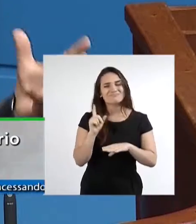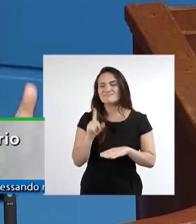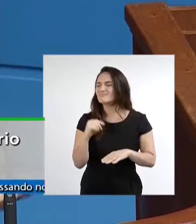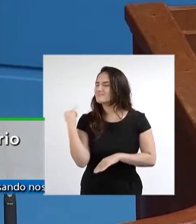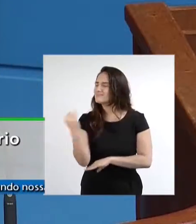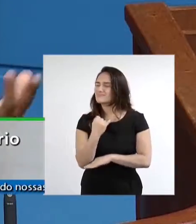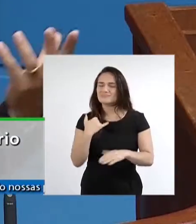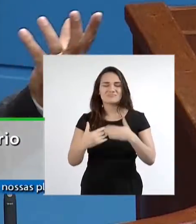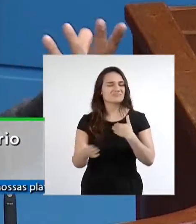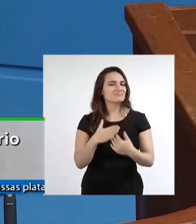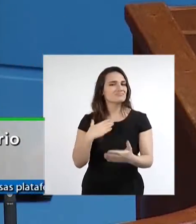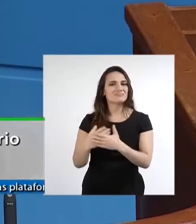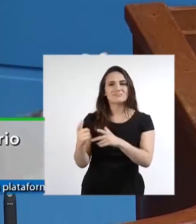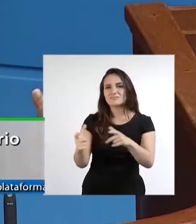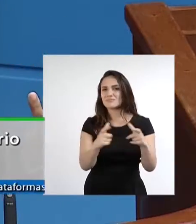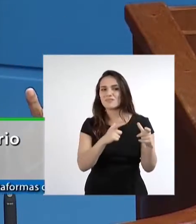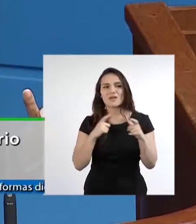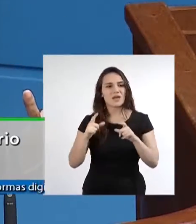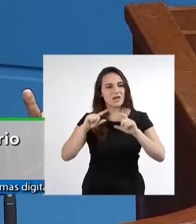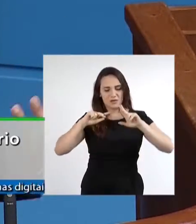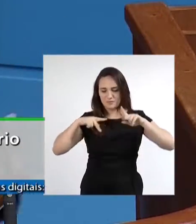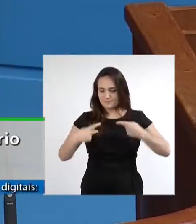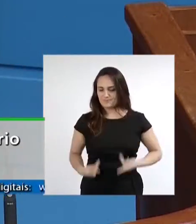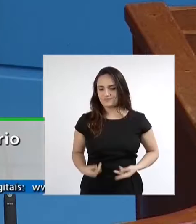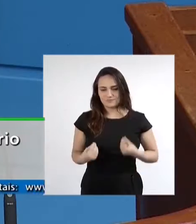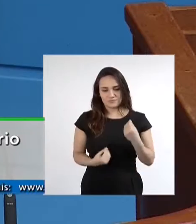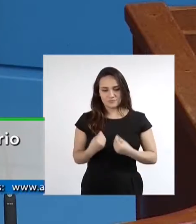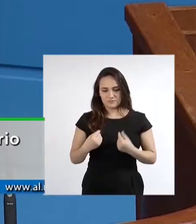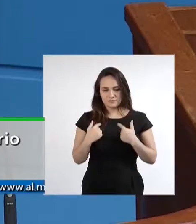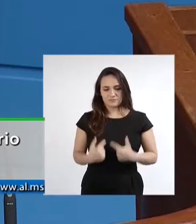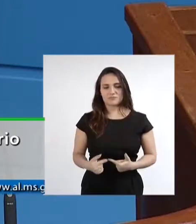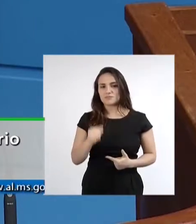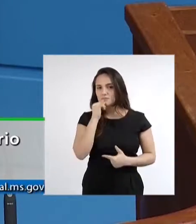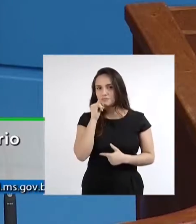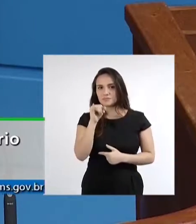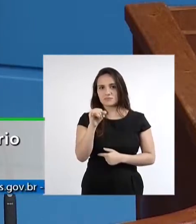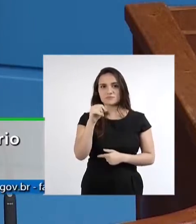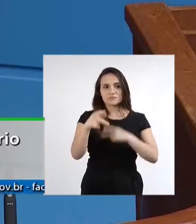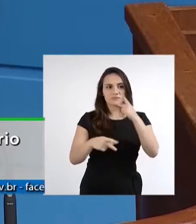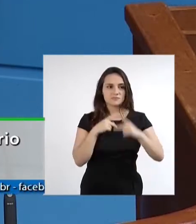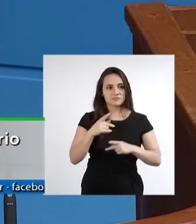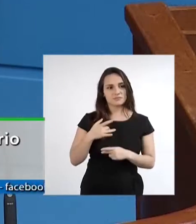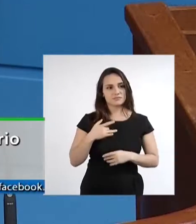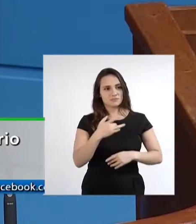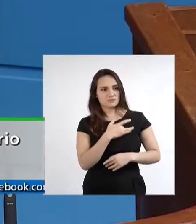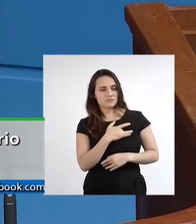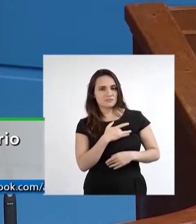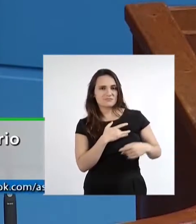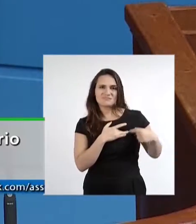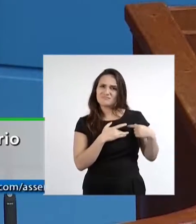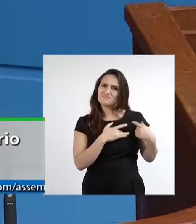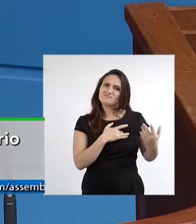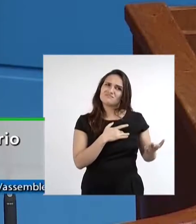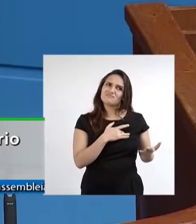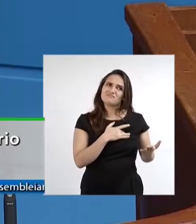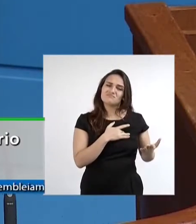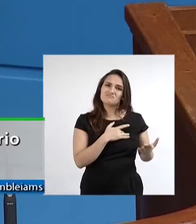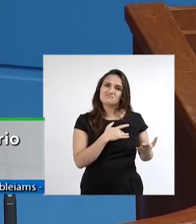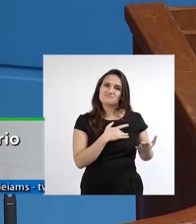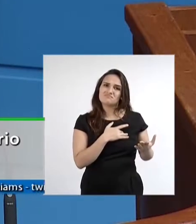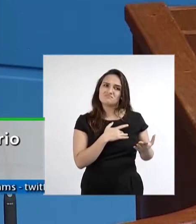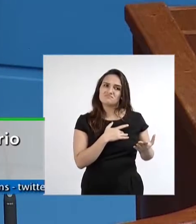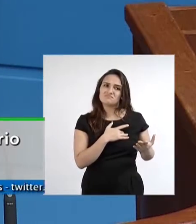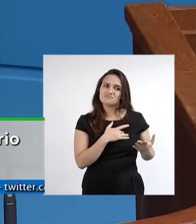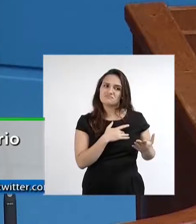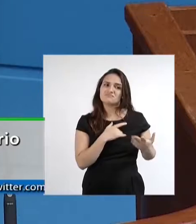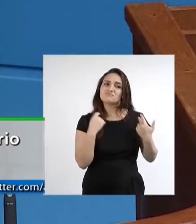todas as áreas da formação do ser humano. Alguém, quando fala de saúde, você vai ver que ele deixa de